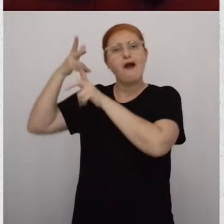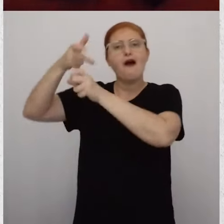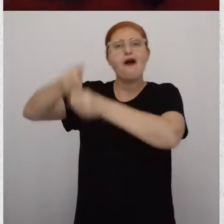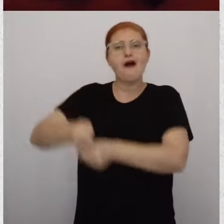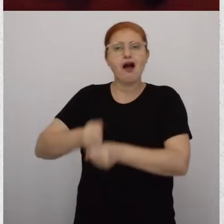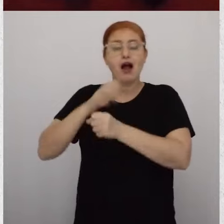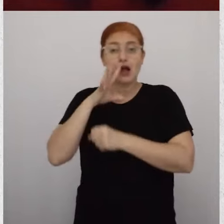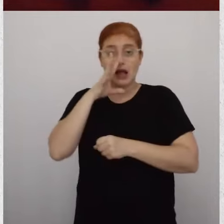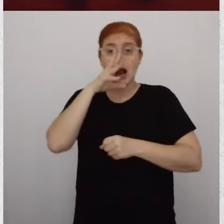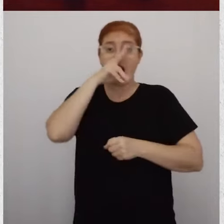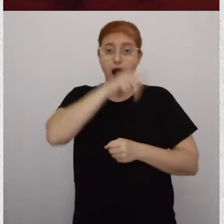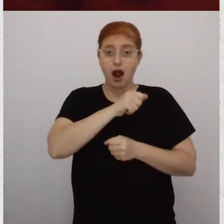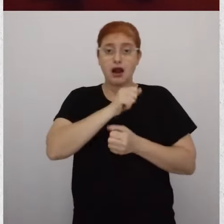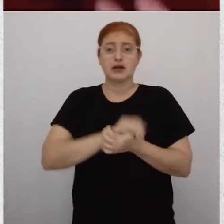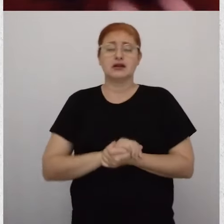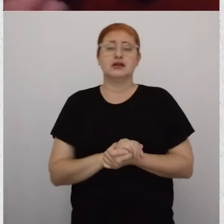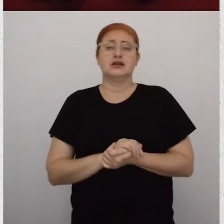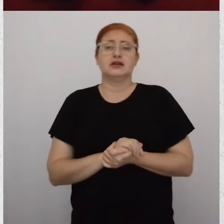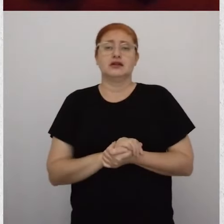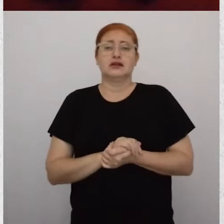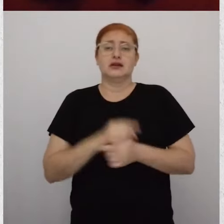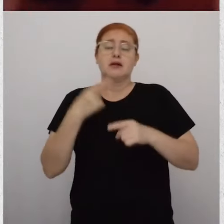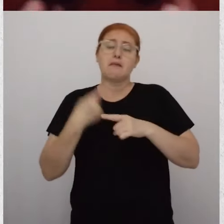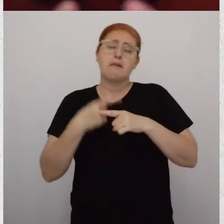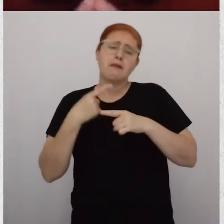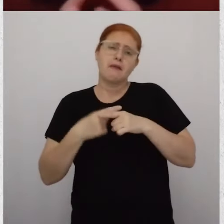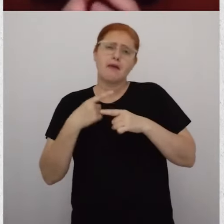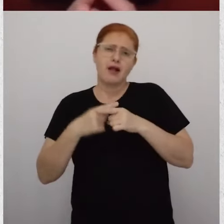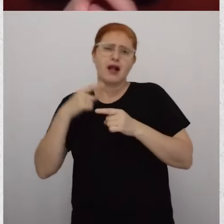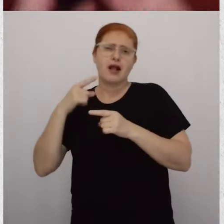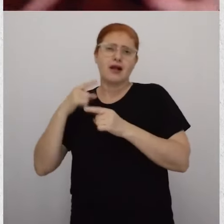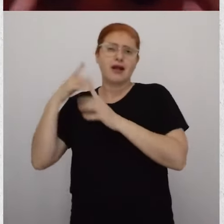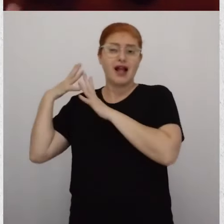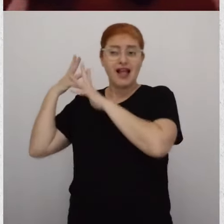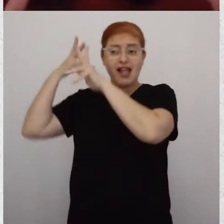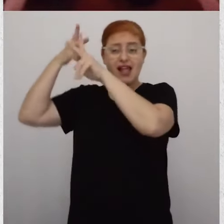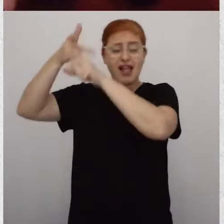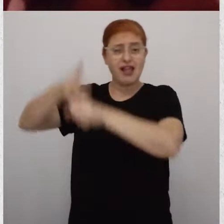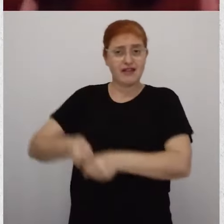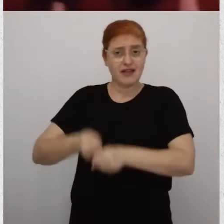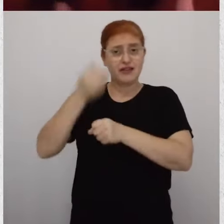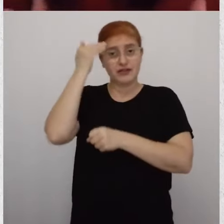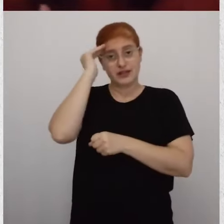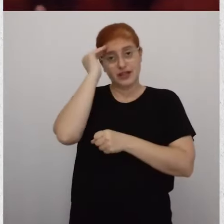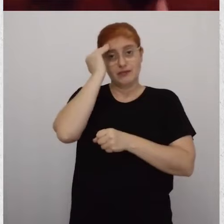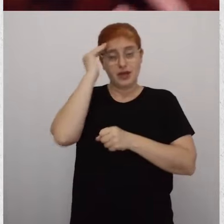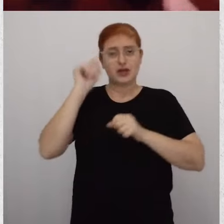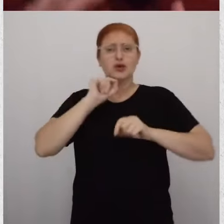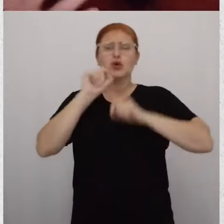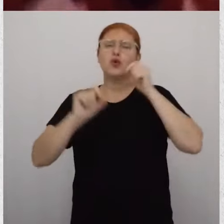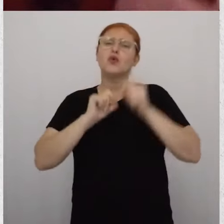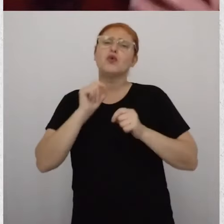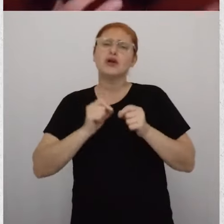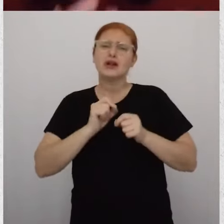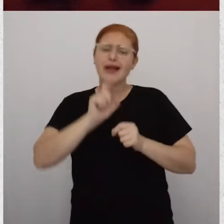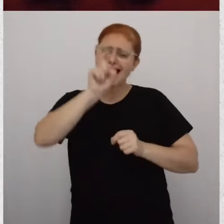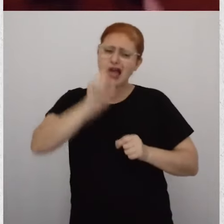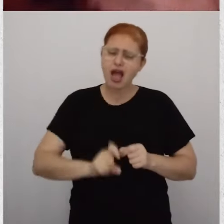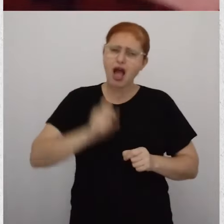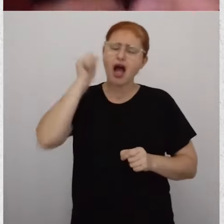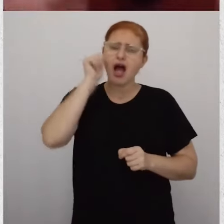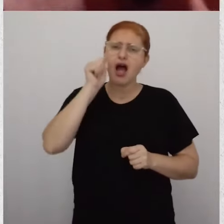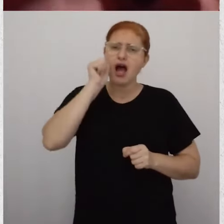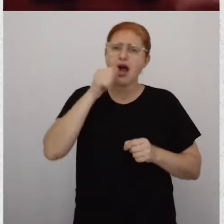assim, que no fundo é uma revisão da próprio entendimento que a gente entende do que é ser mulher, na verdade,